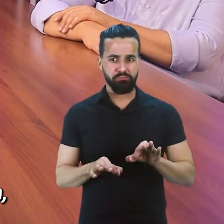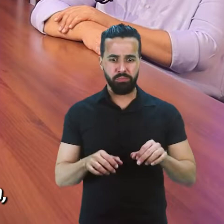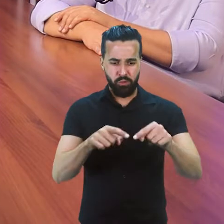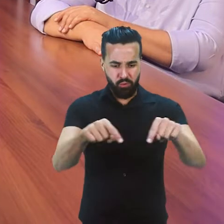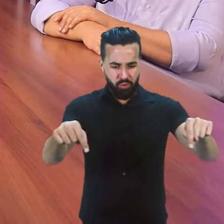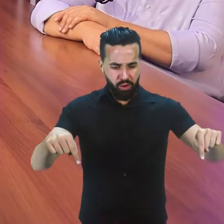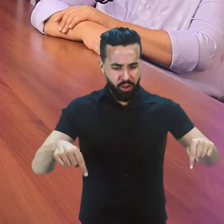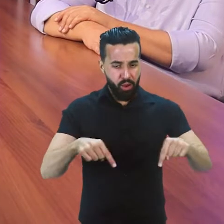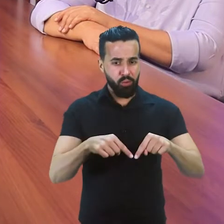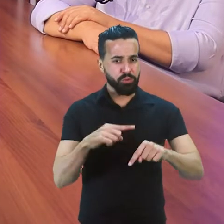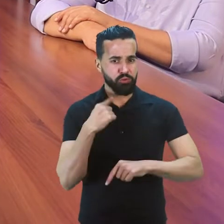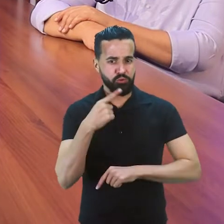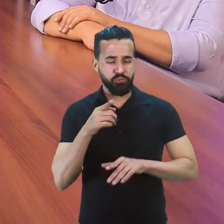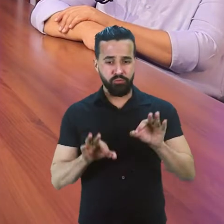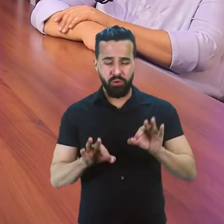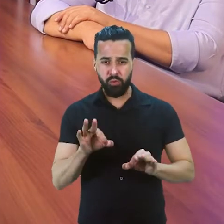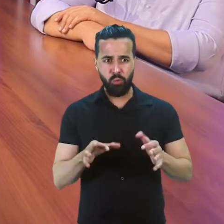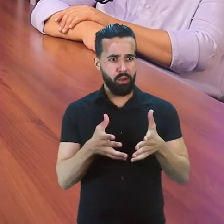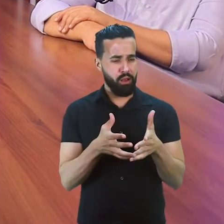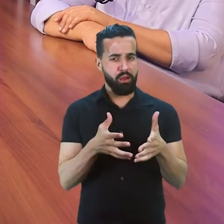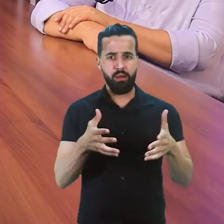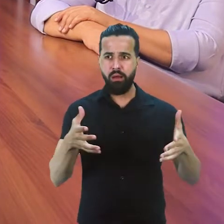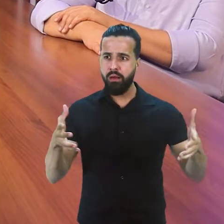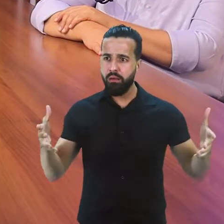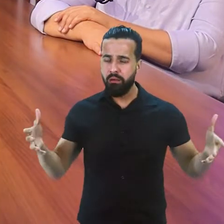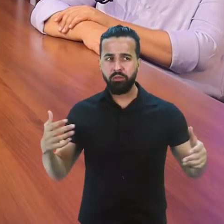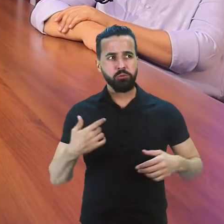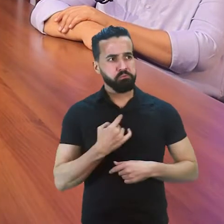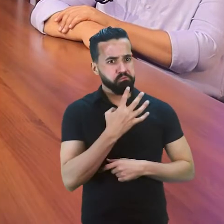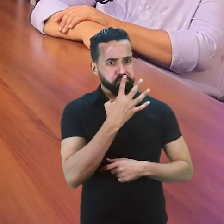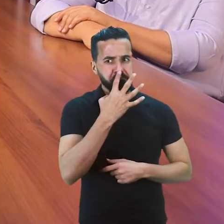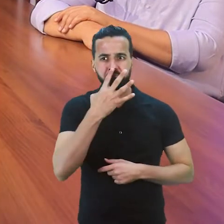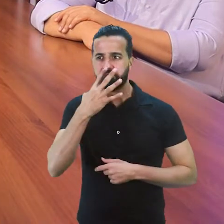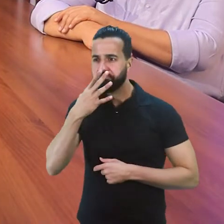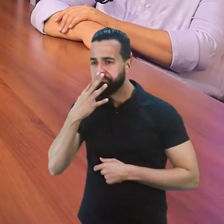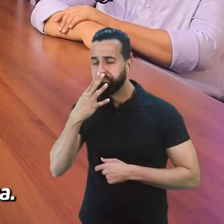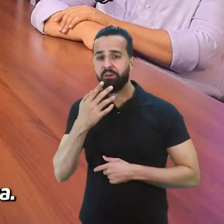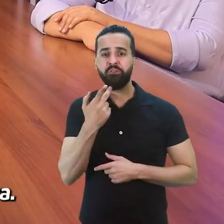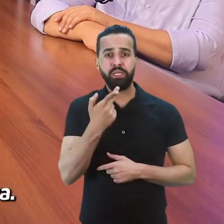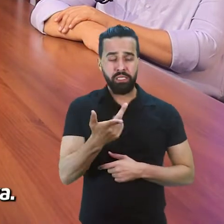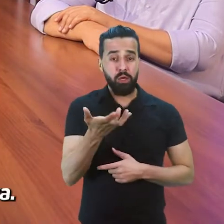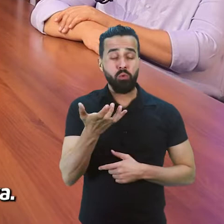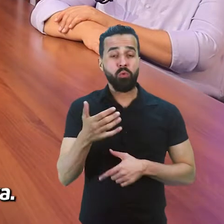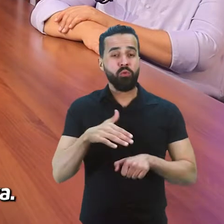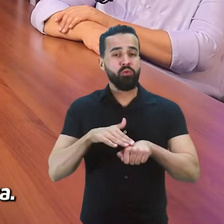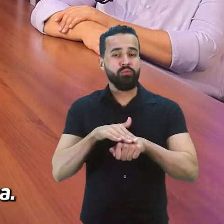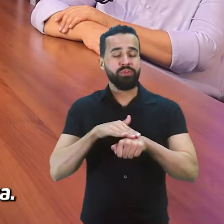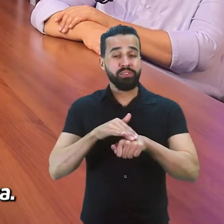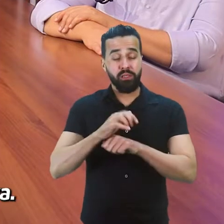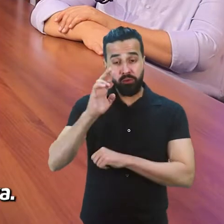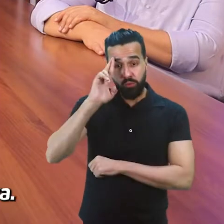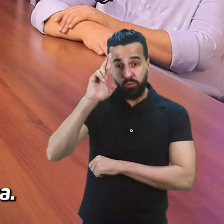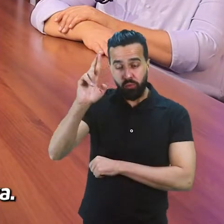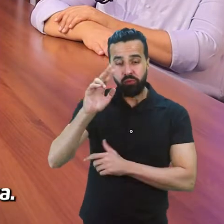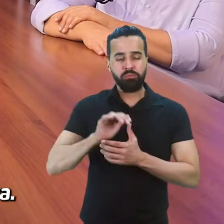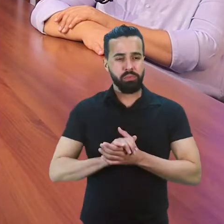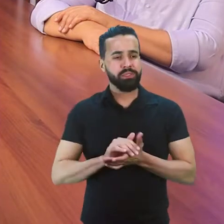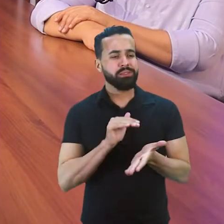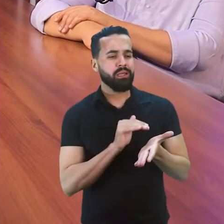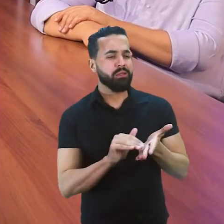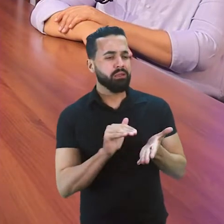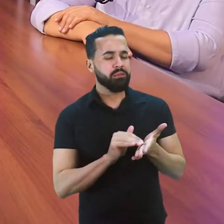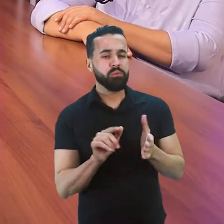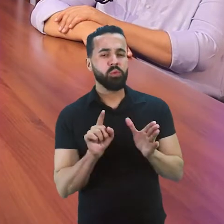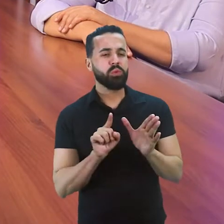em Goiânia. E falei que eu queria falar com o proprietário do escritório. A secretária perguntou do que se tratava,